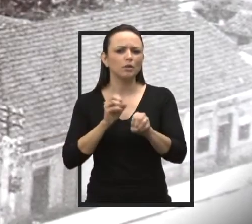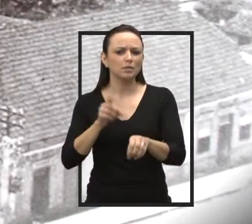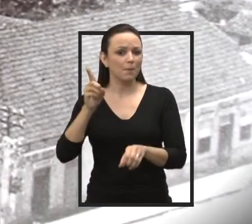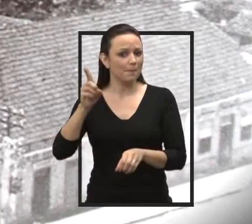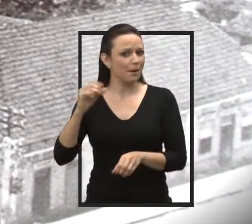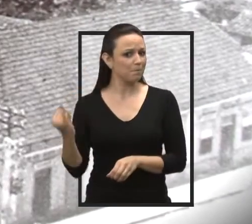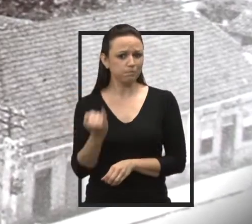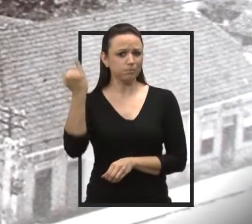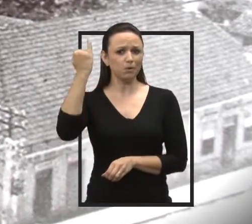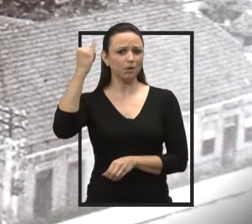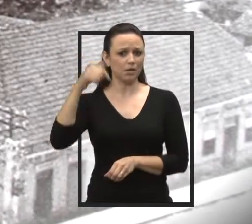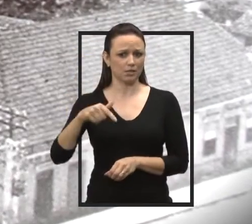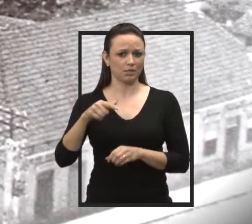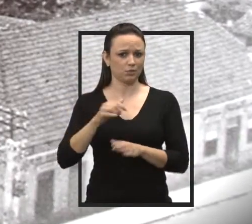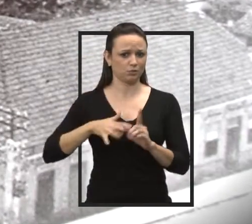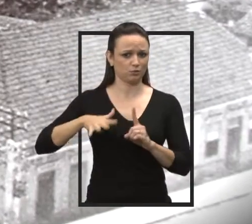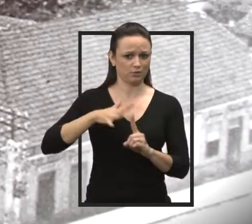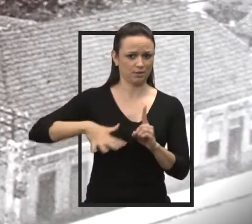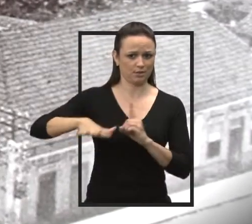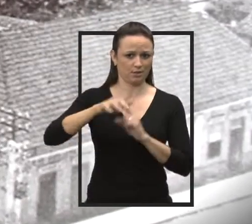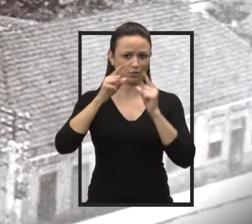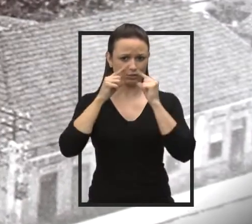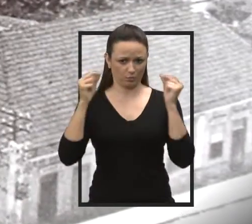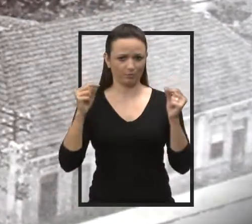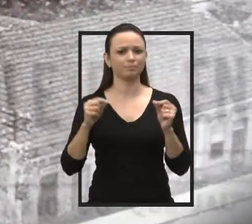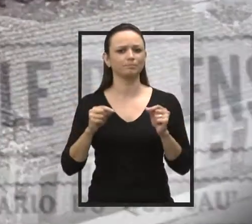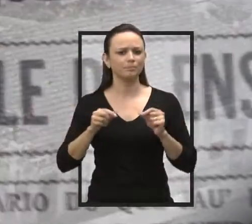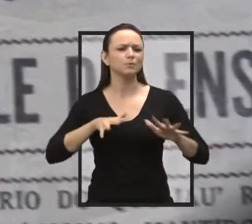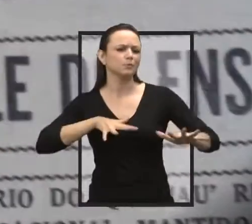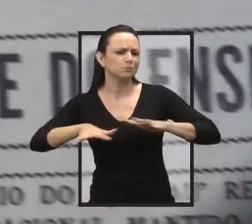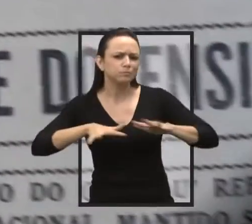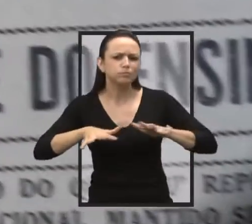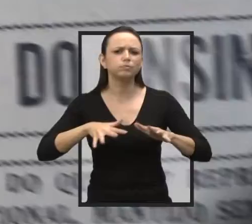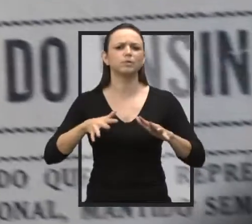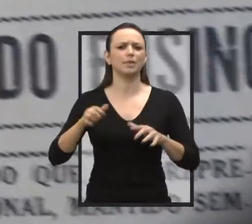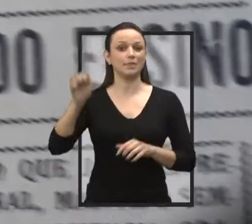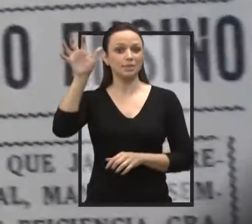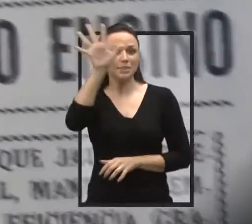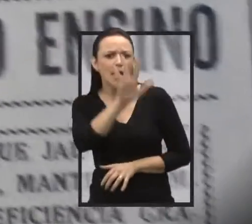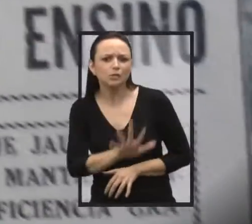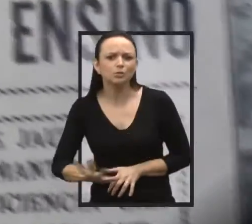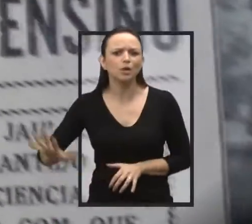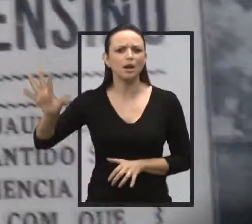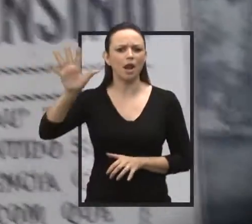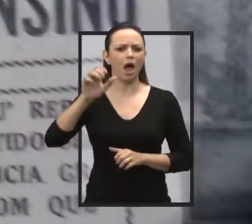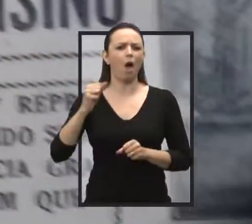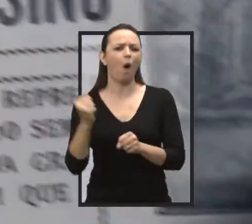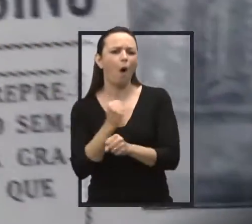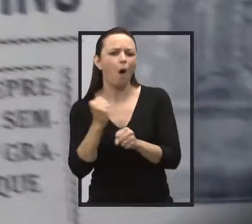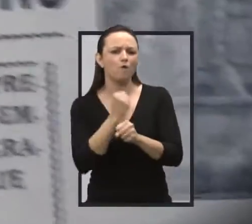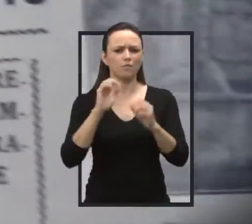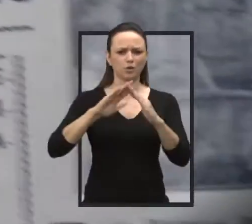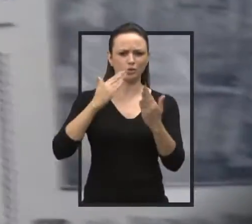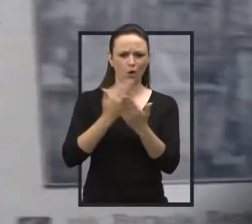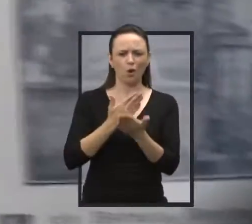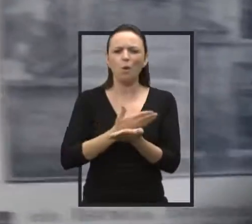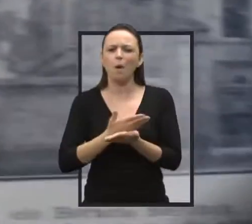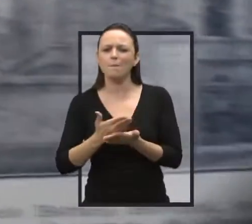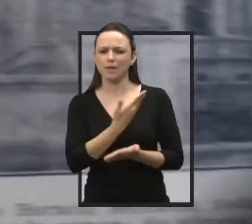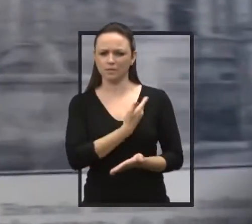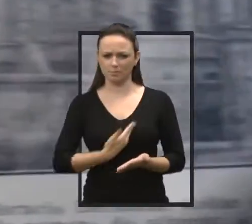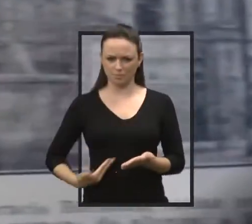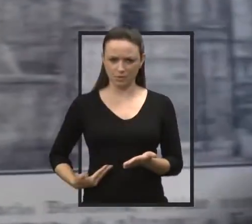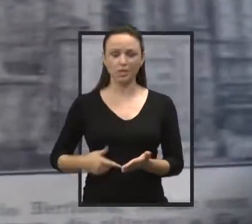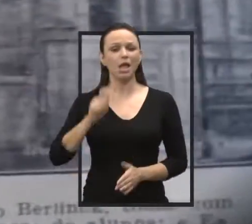fundamental para o desenvolvimento da sociedade jauense. Em um movimento nacional de reformas de escolas, no início da